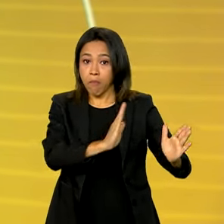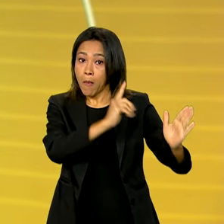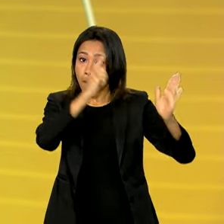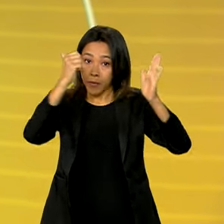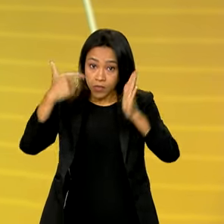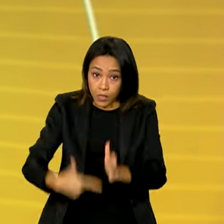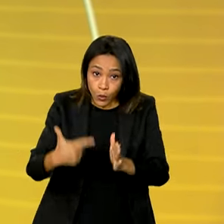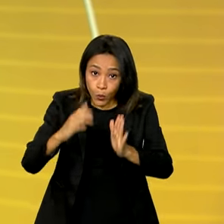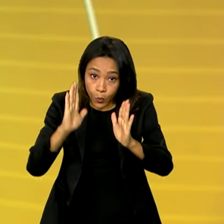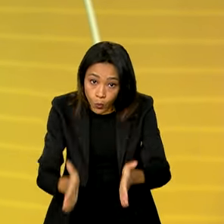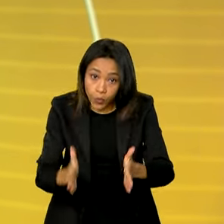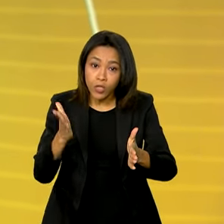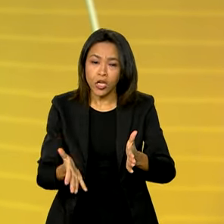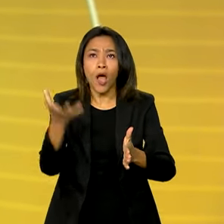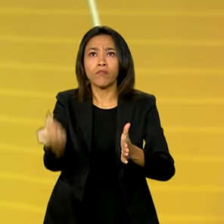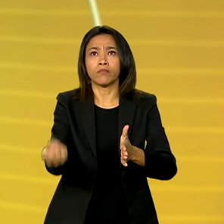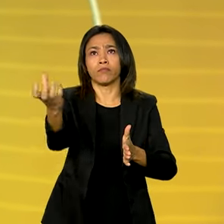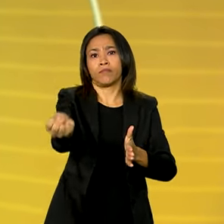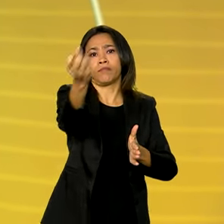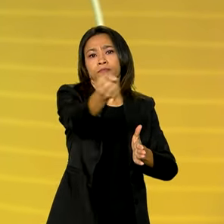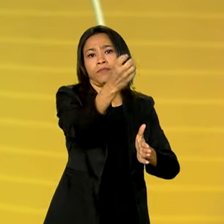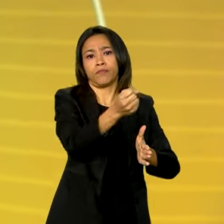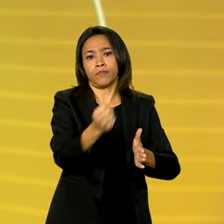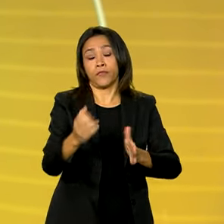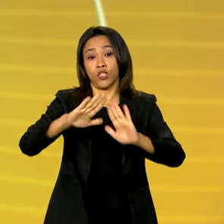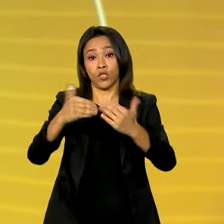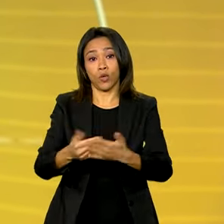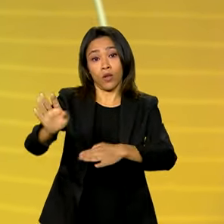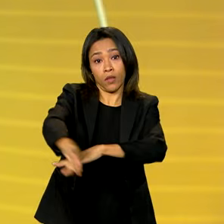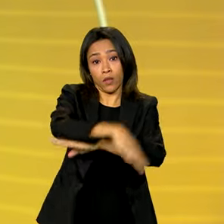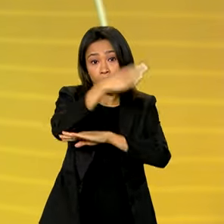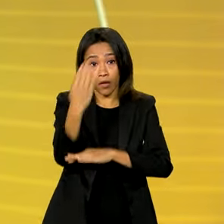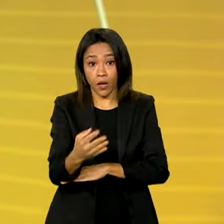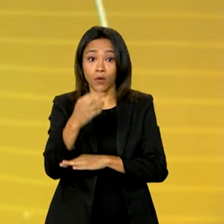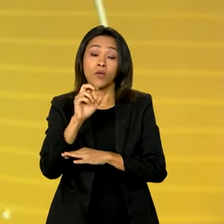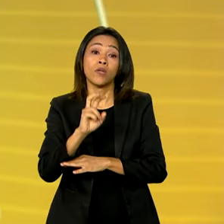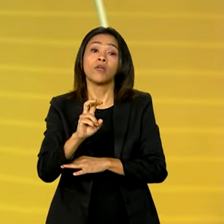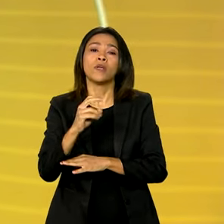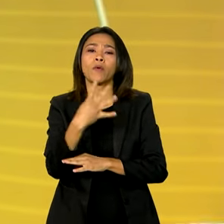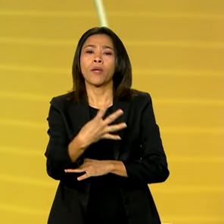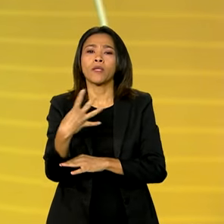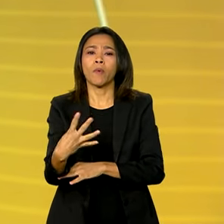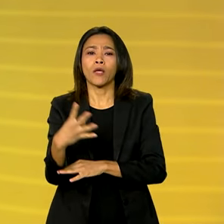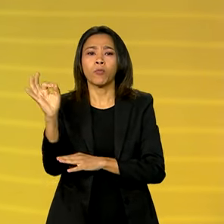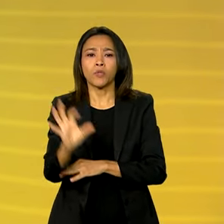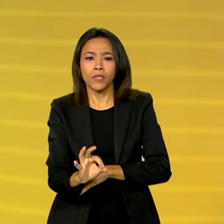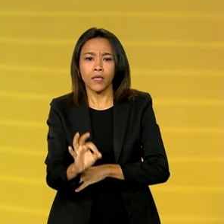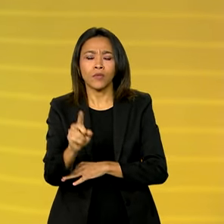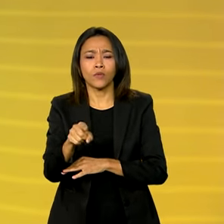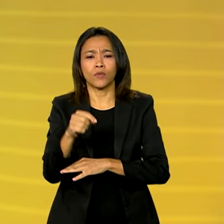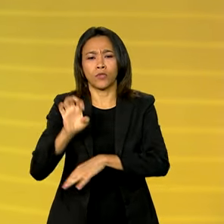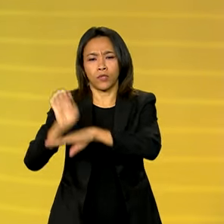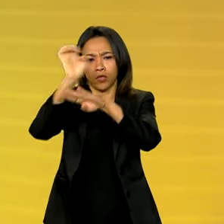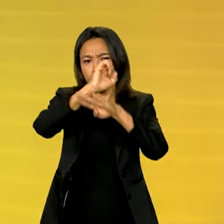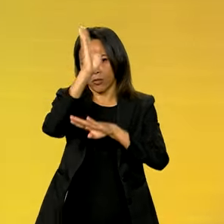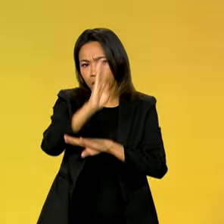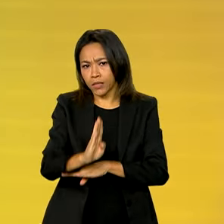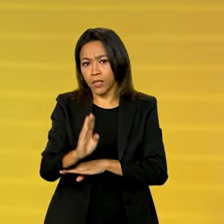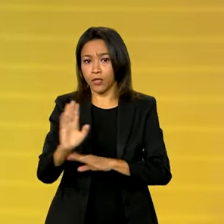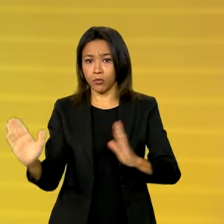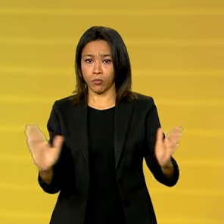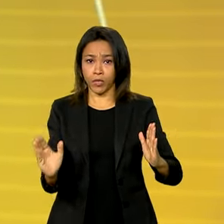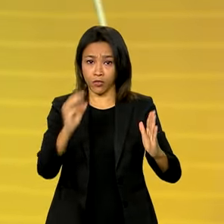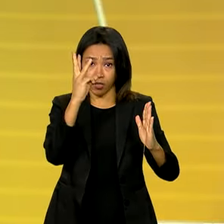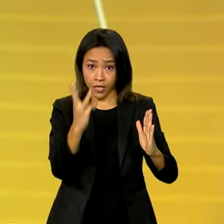teve adesão de 59,4% dos municípios e de 44% dos estados brasileiros em